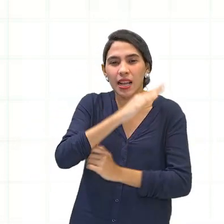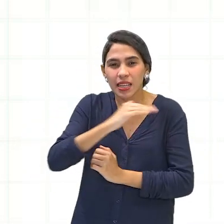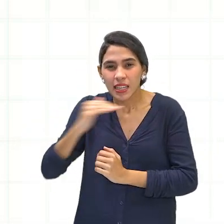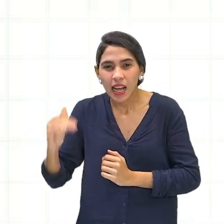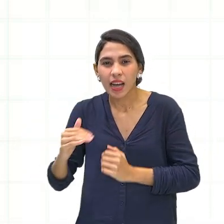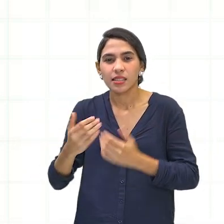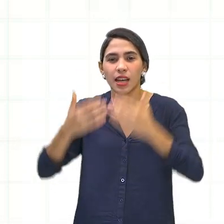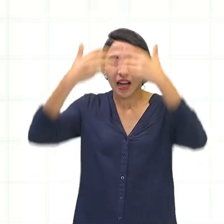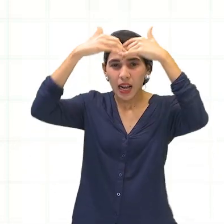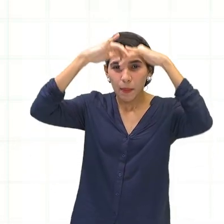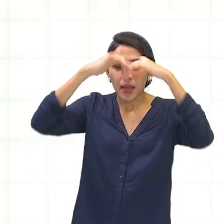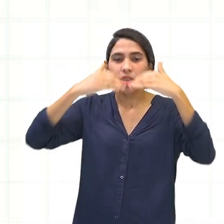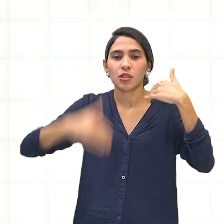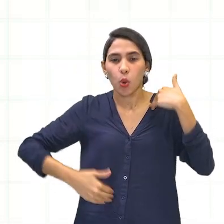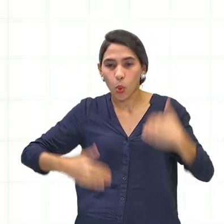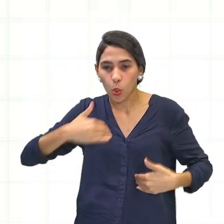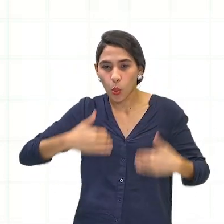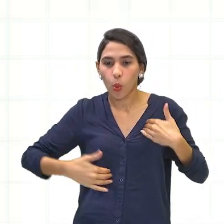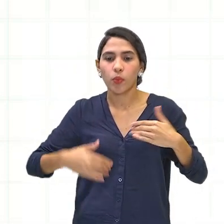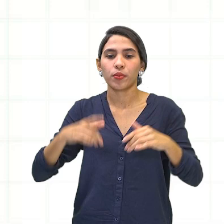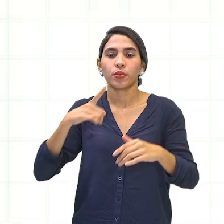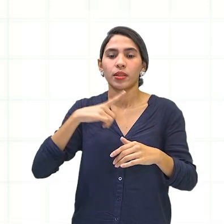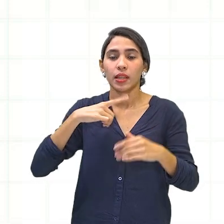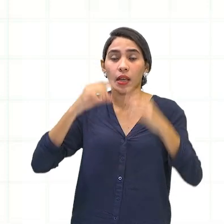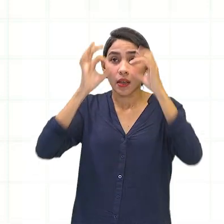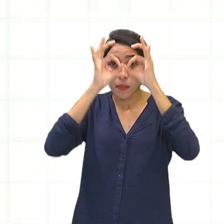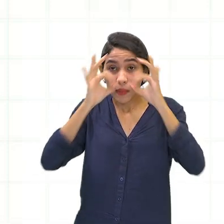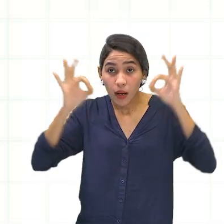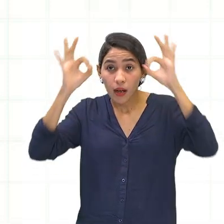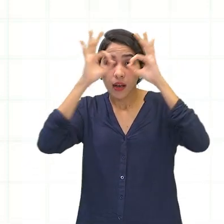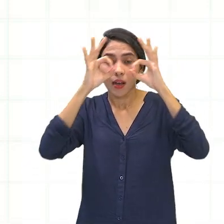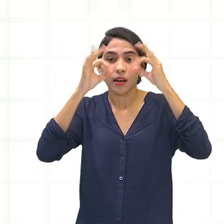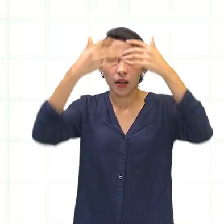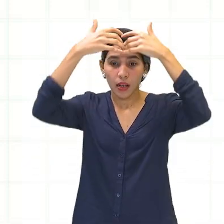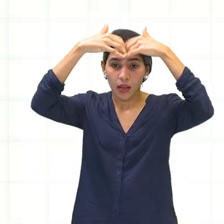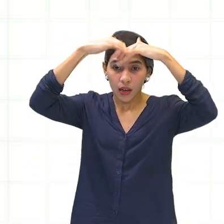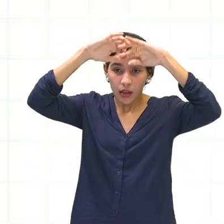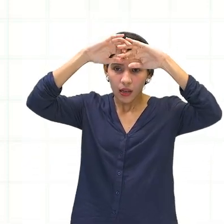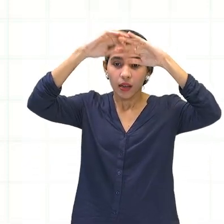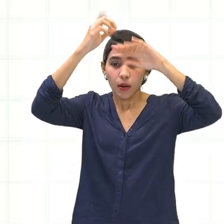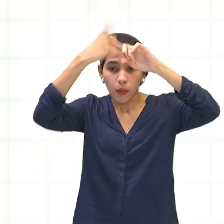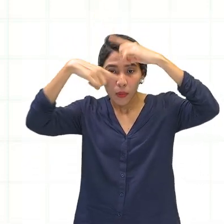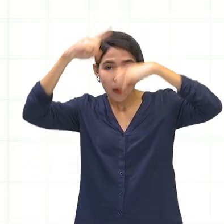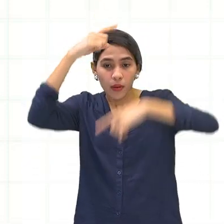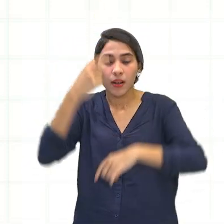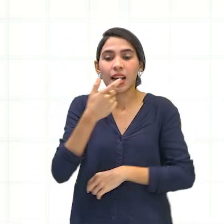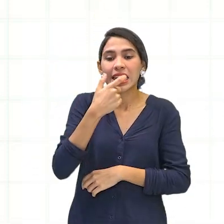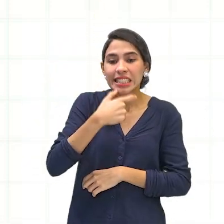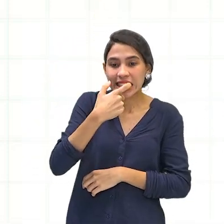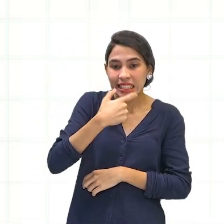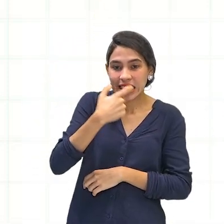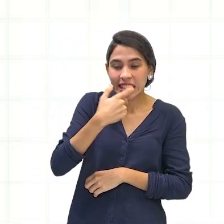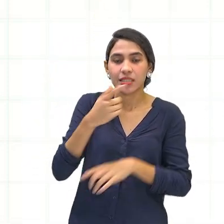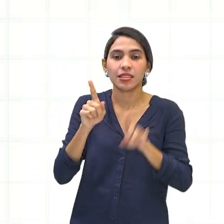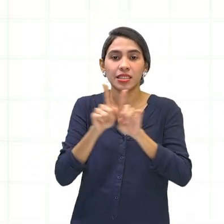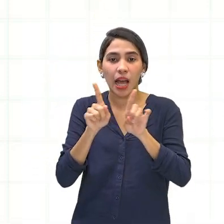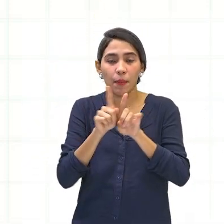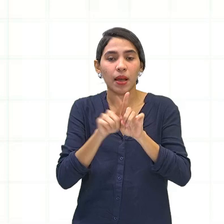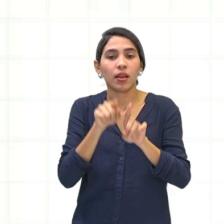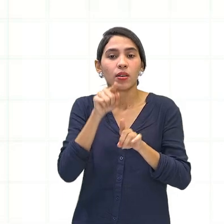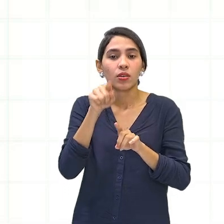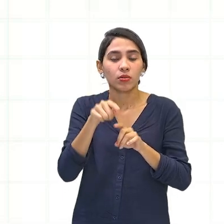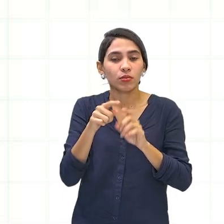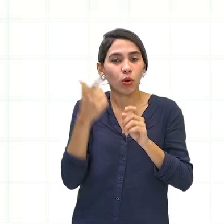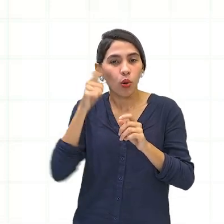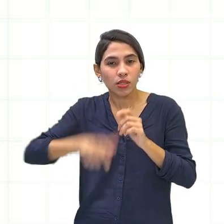vamos observar ali o desenvolvimento dos olhos, do sistema nervoso central, dos dentes, por exemplo. Então, dessa forma, vai se